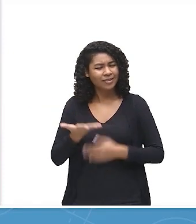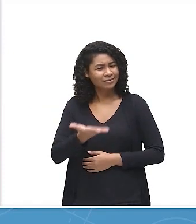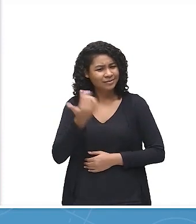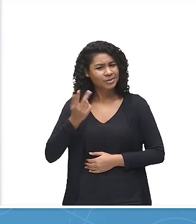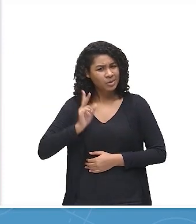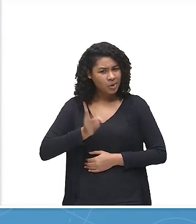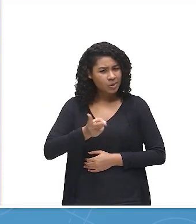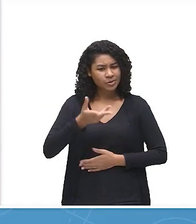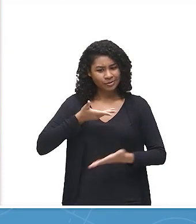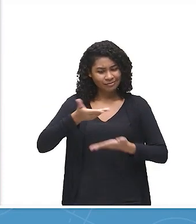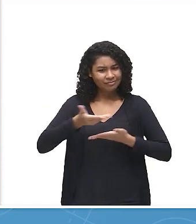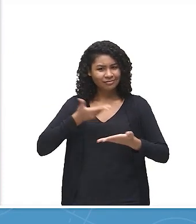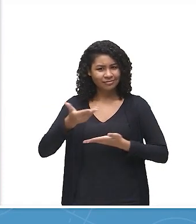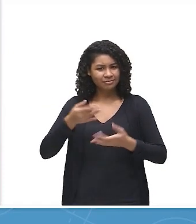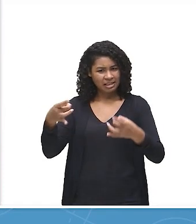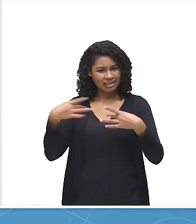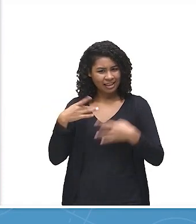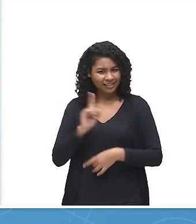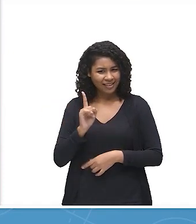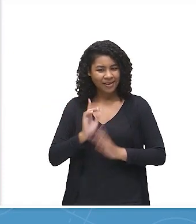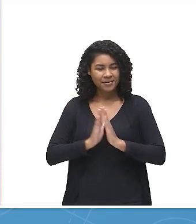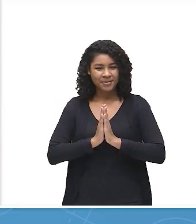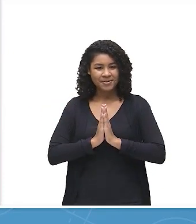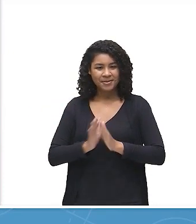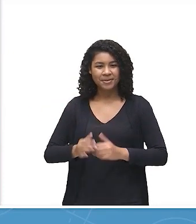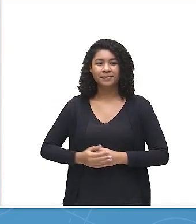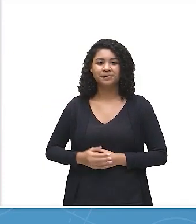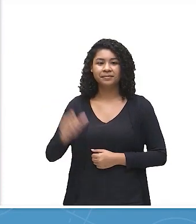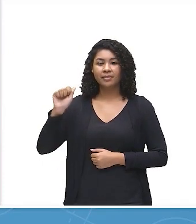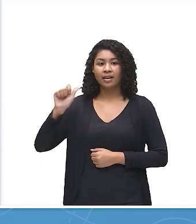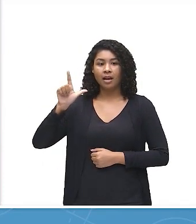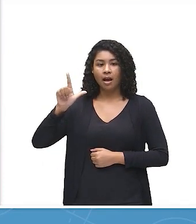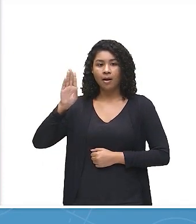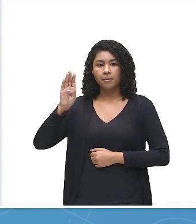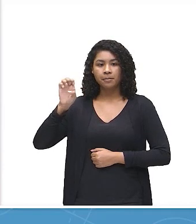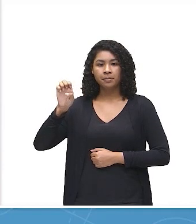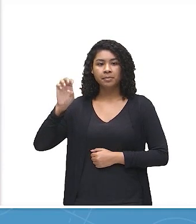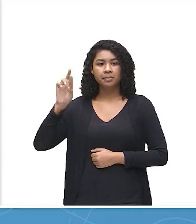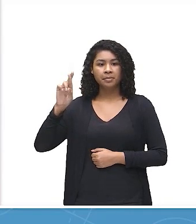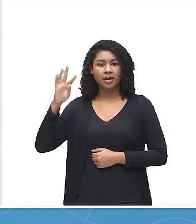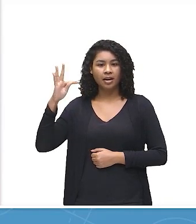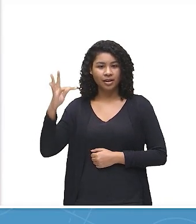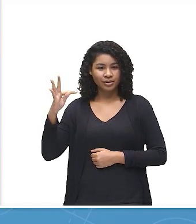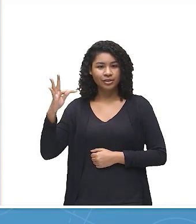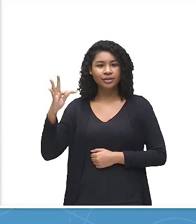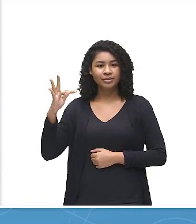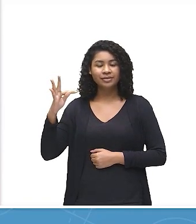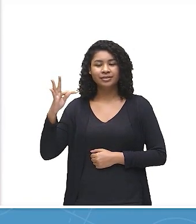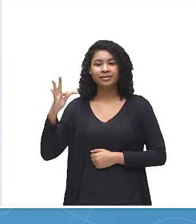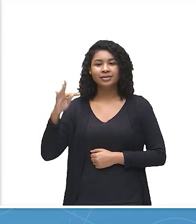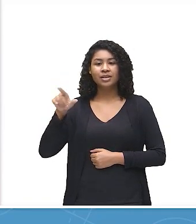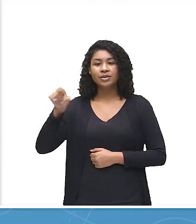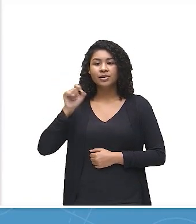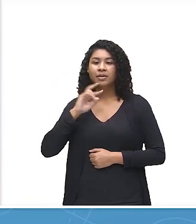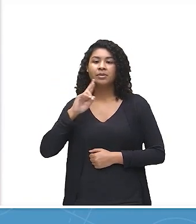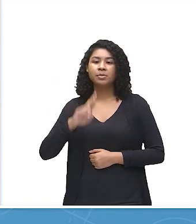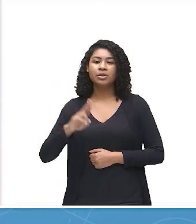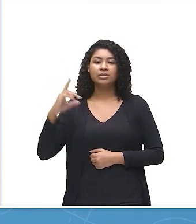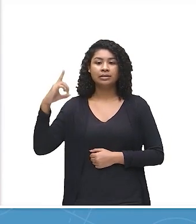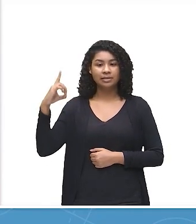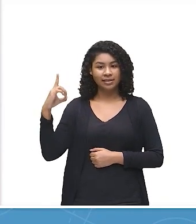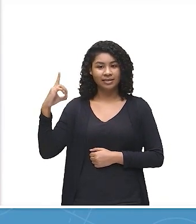né? A Kiara também disse que é a letra D, ok? Vamos lá, gente.